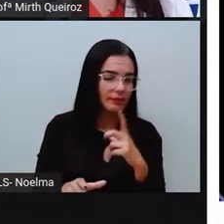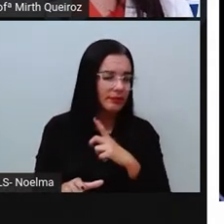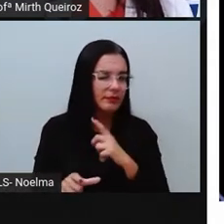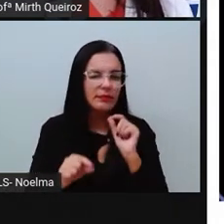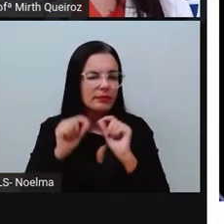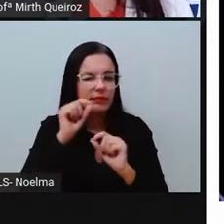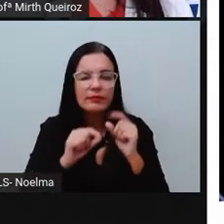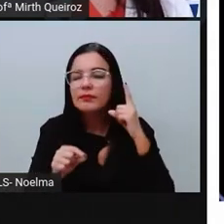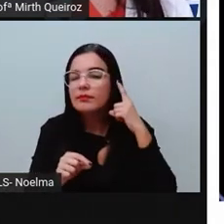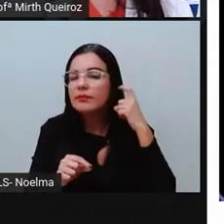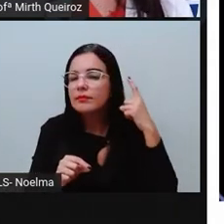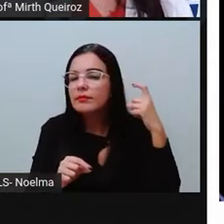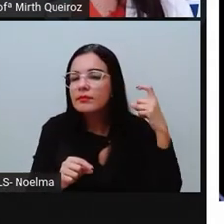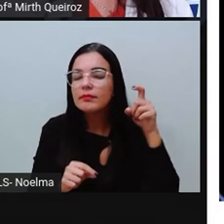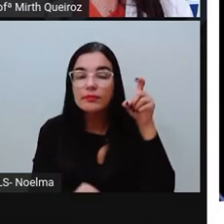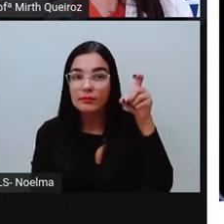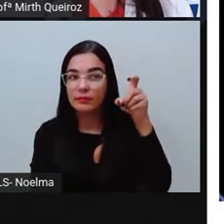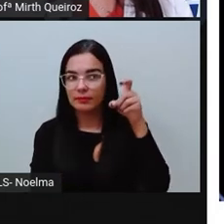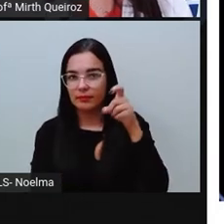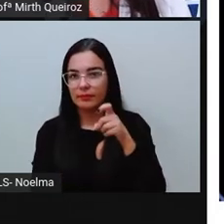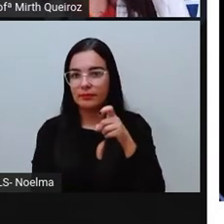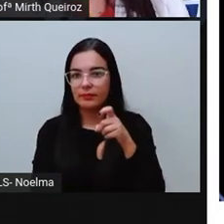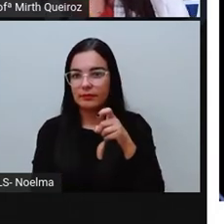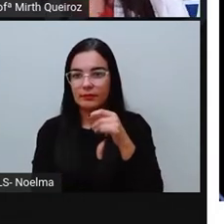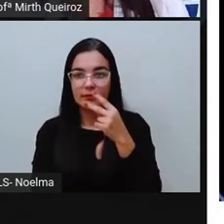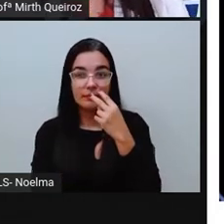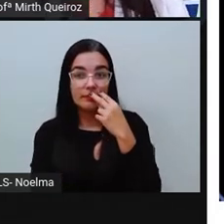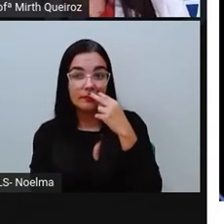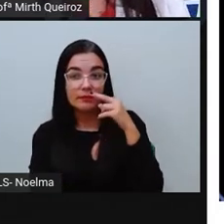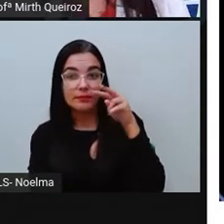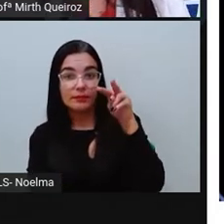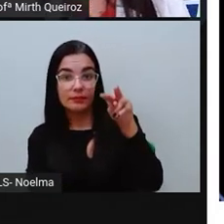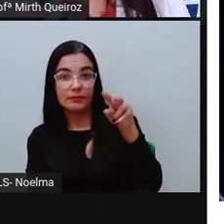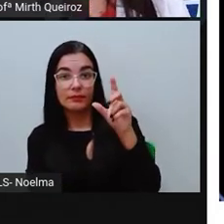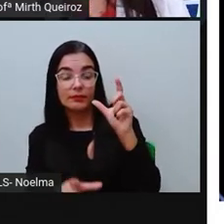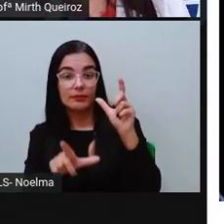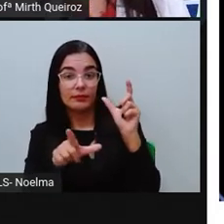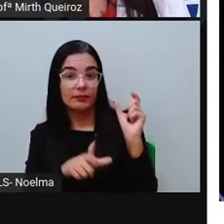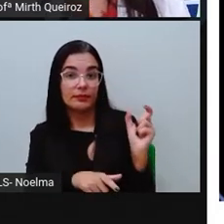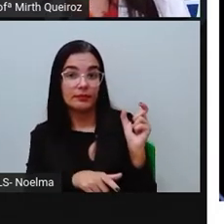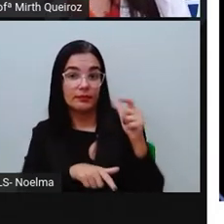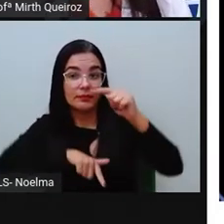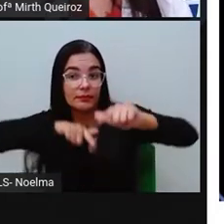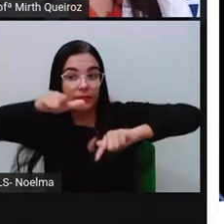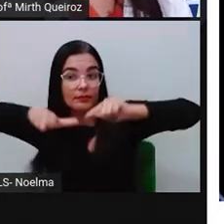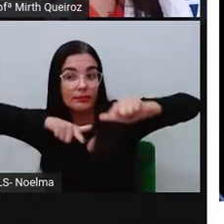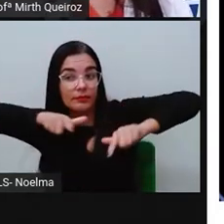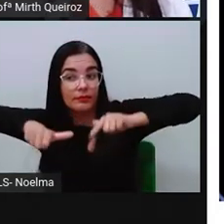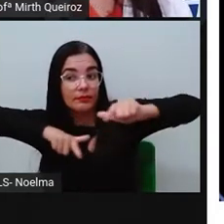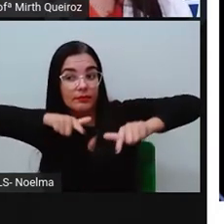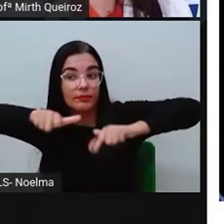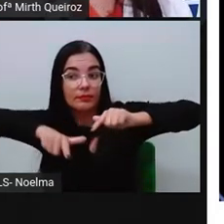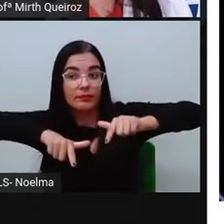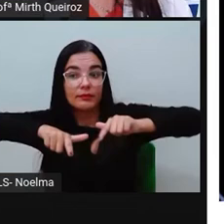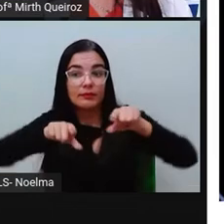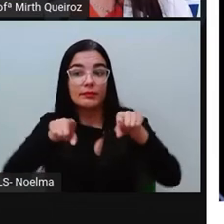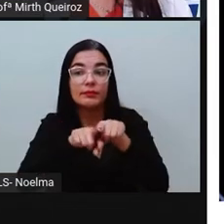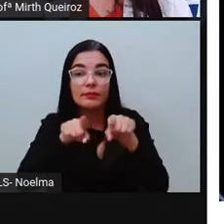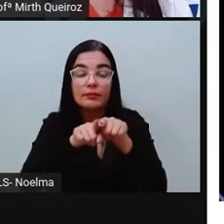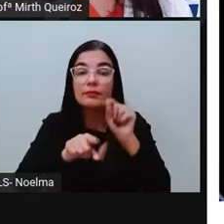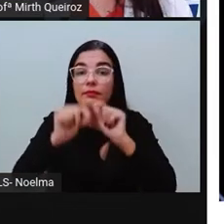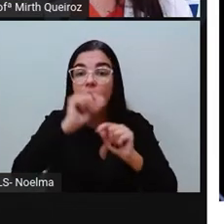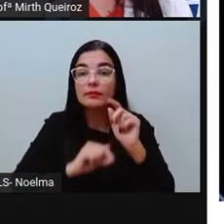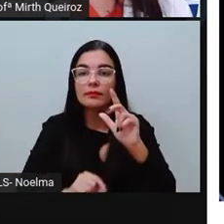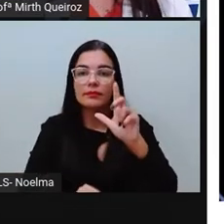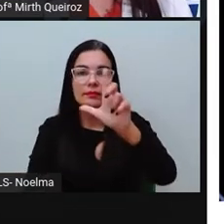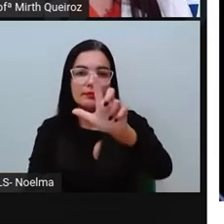nós temos aí a palavra trabalha, onde está presente aí o dígrafo LH, né? Que tem o som de